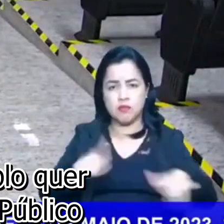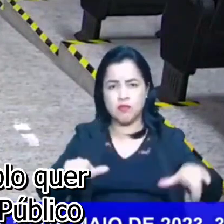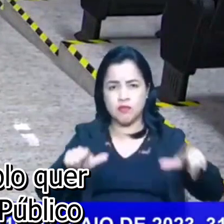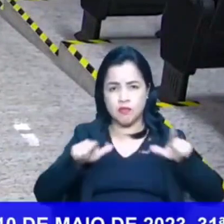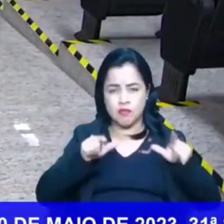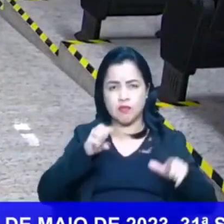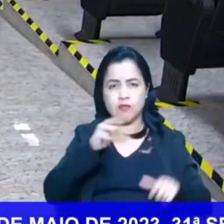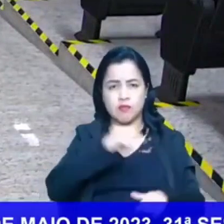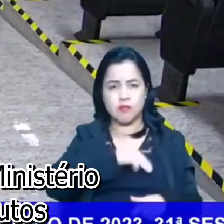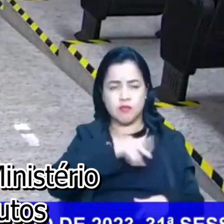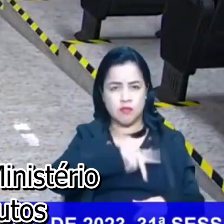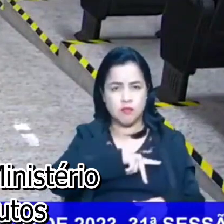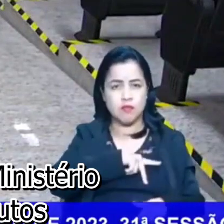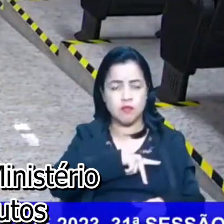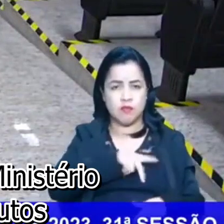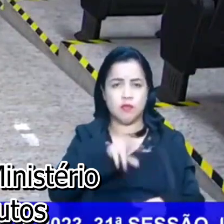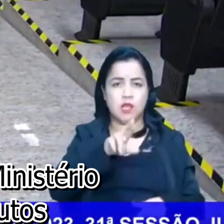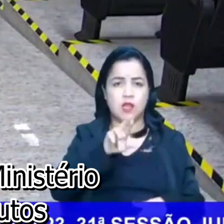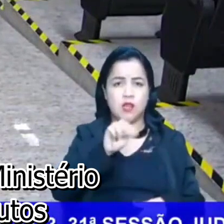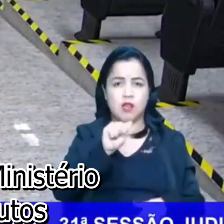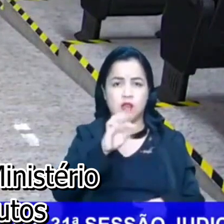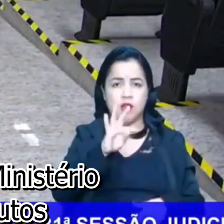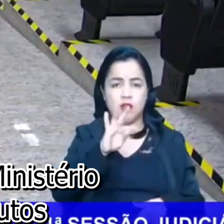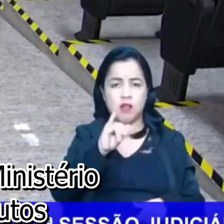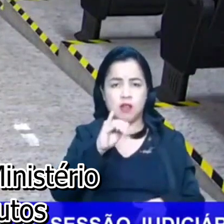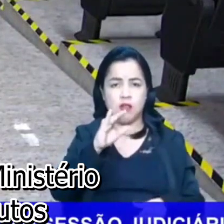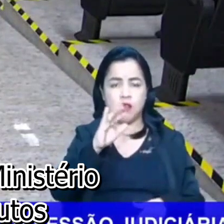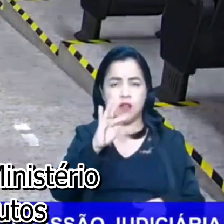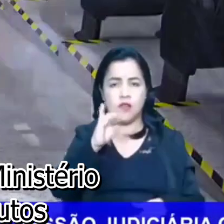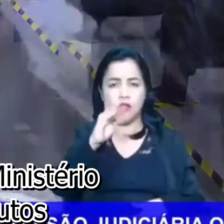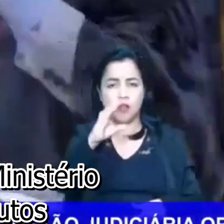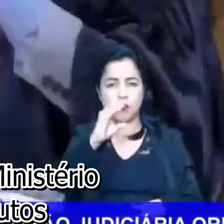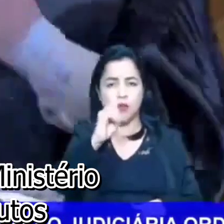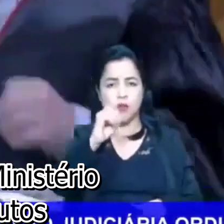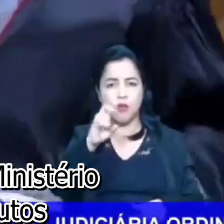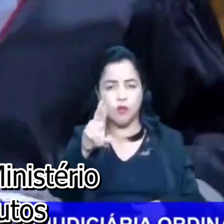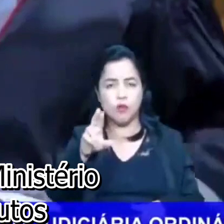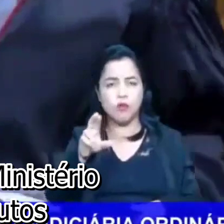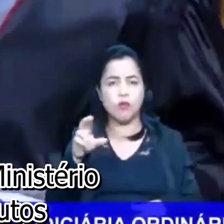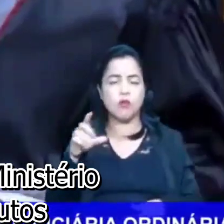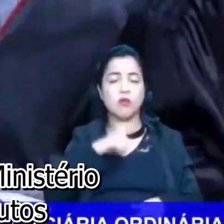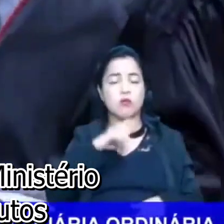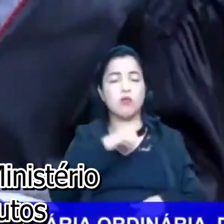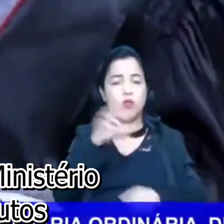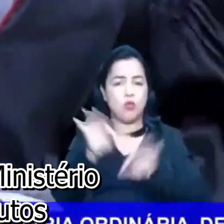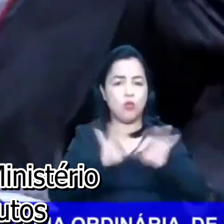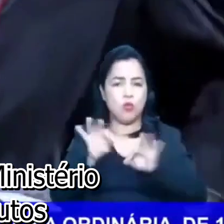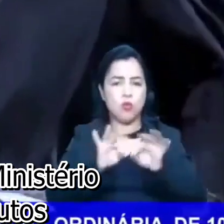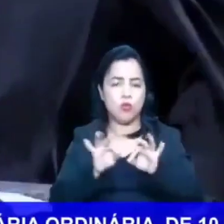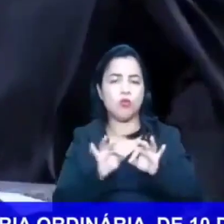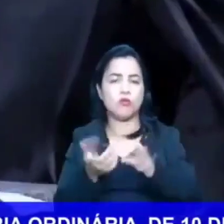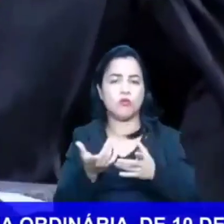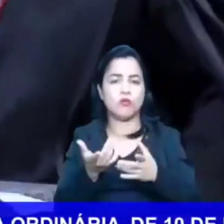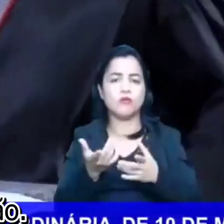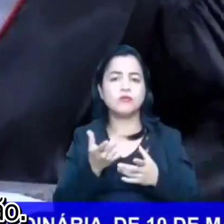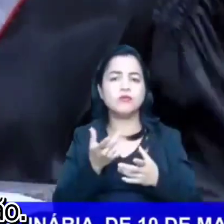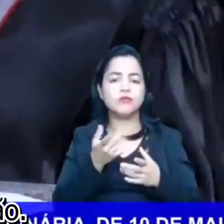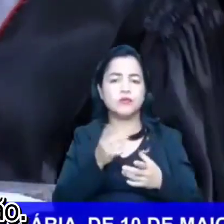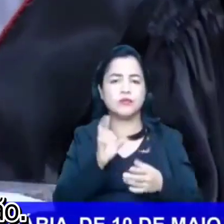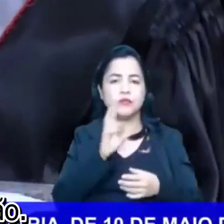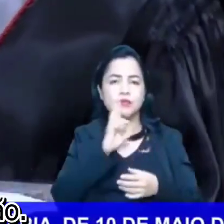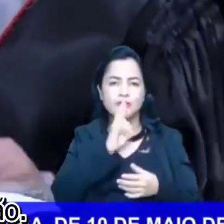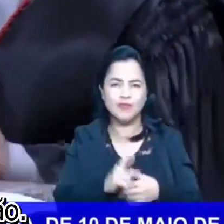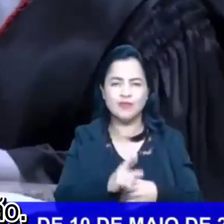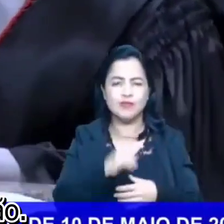Público ratificou a parecer? Vamos colocar que o Ministério Público ratificou o parecer anterior nos autos e